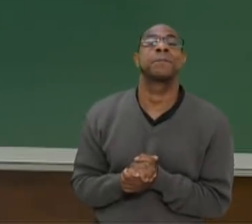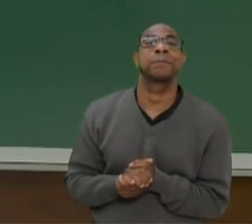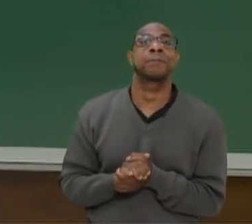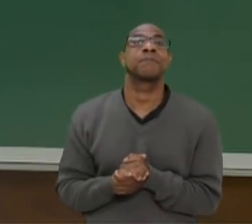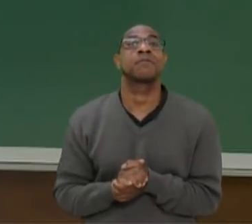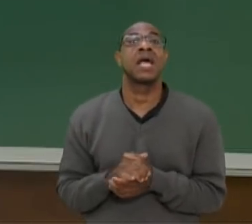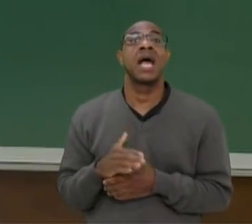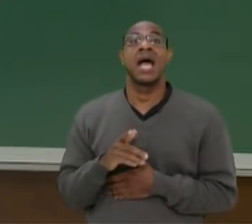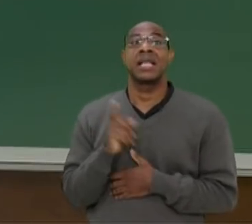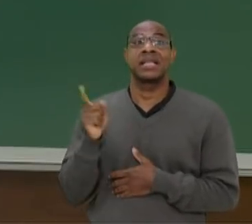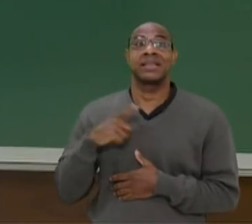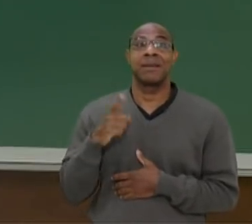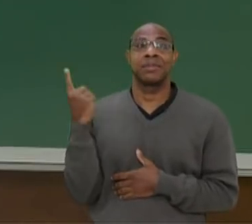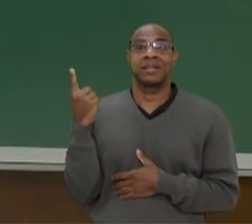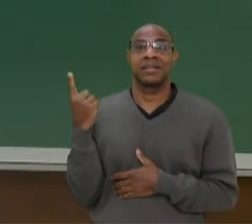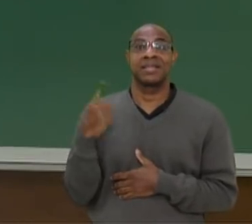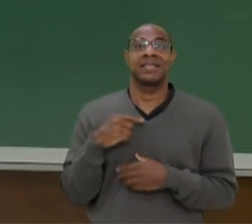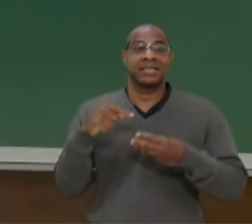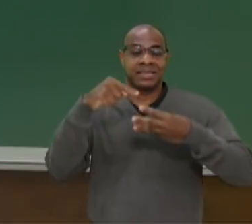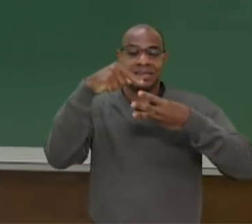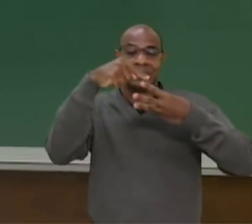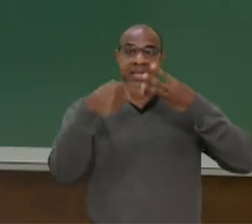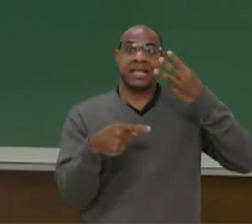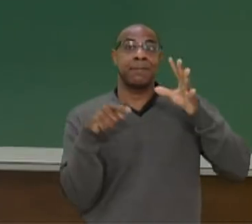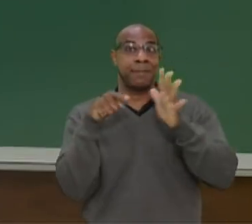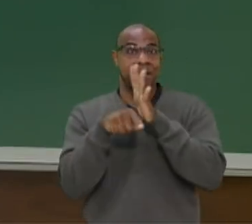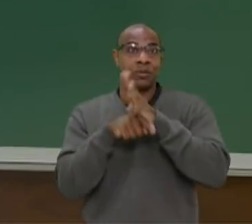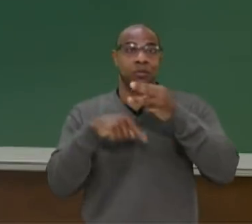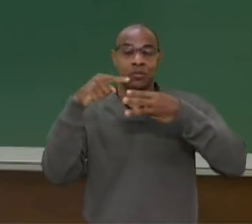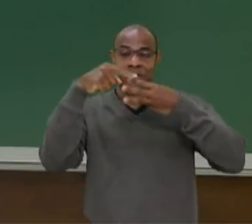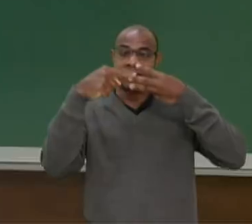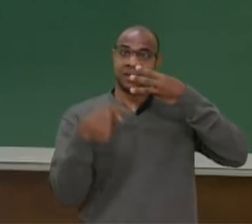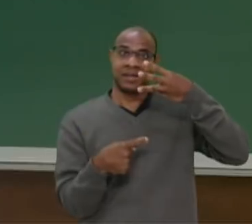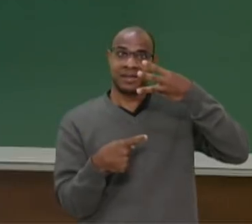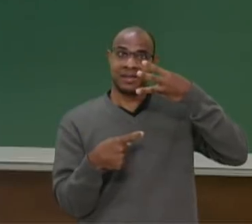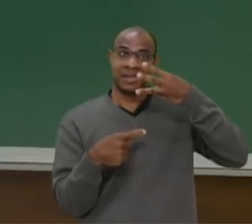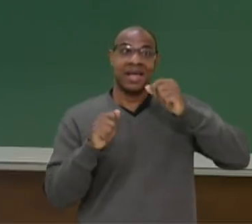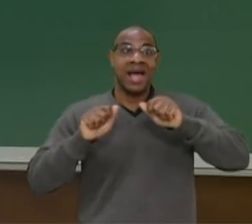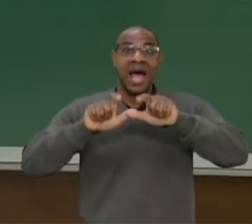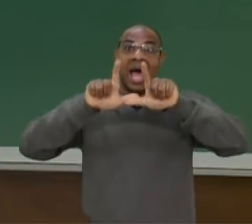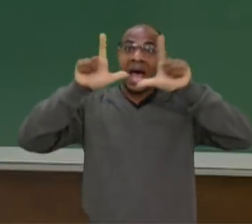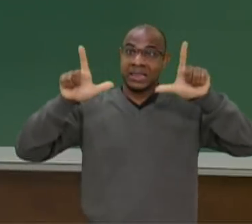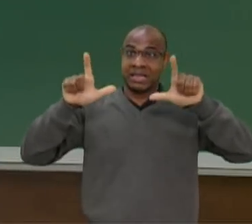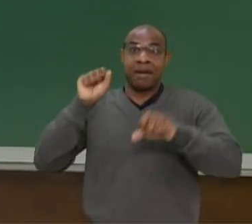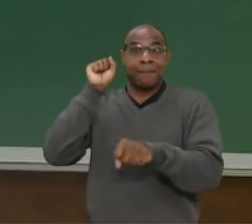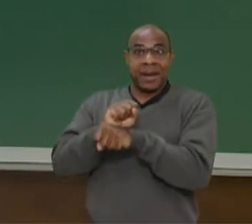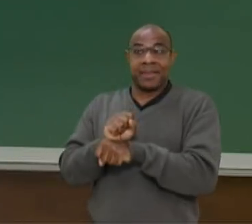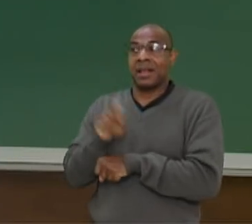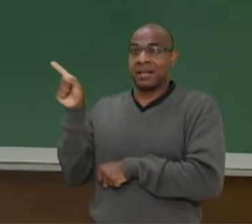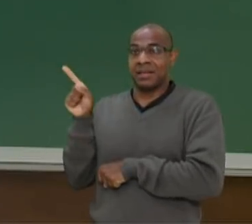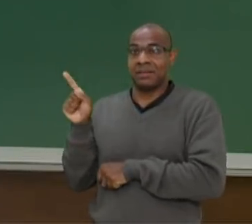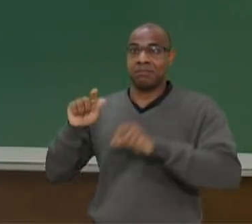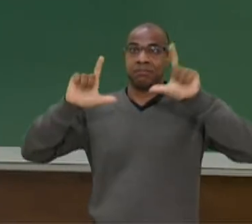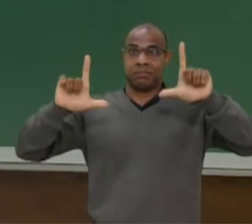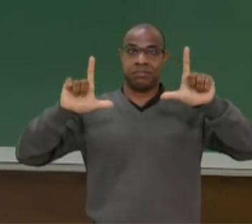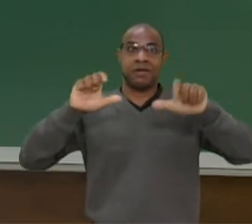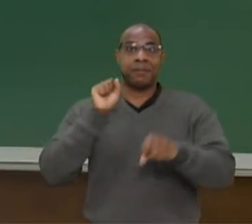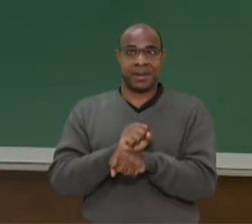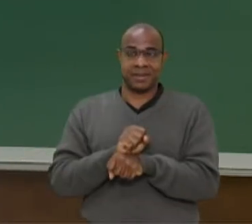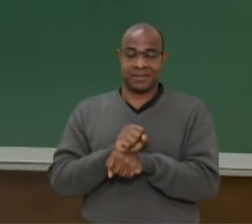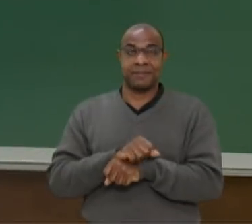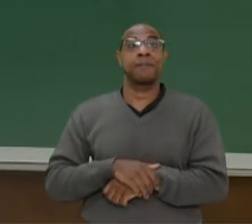Então nós temos aqui três perguntas. A tela vai parar aqui. Por